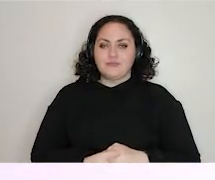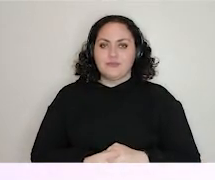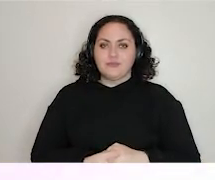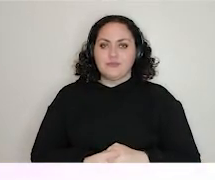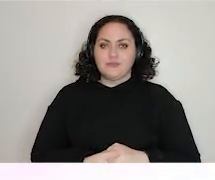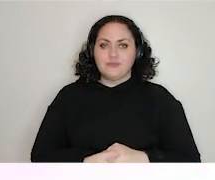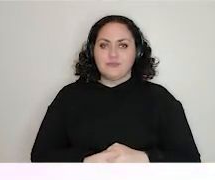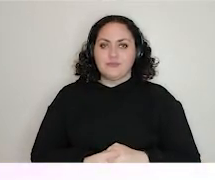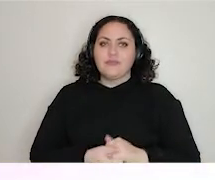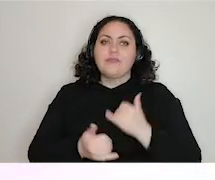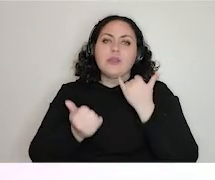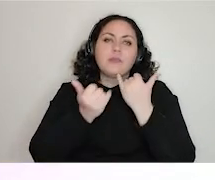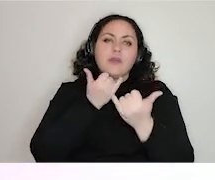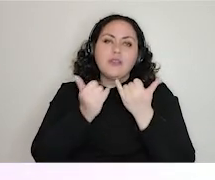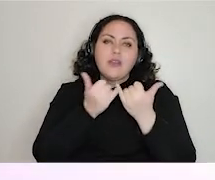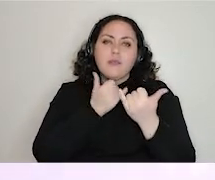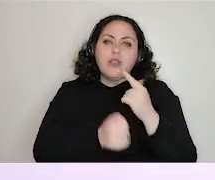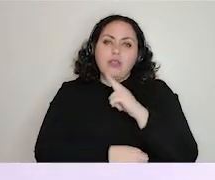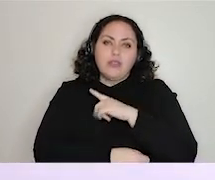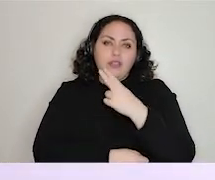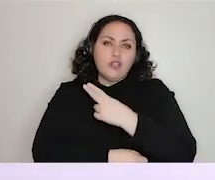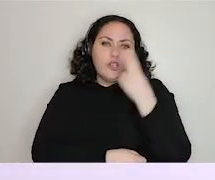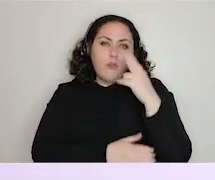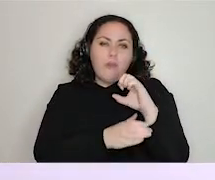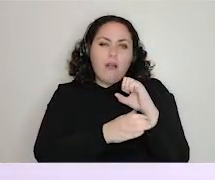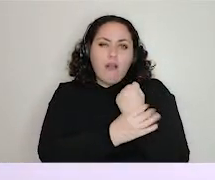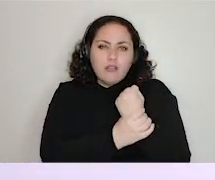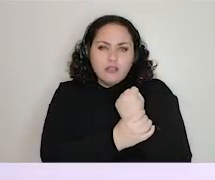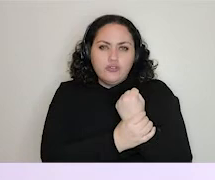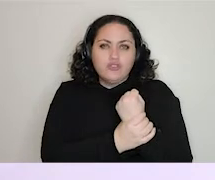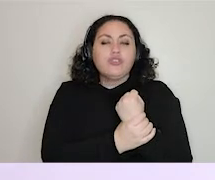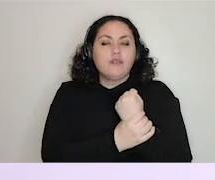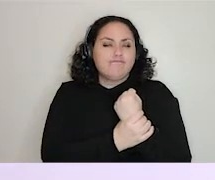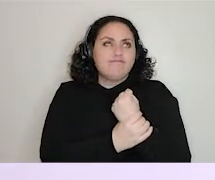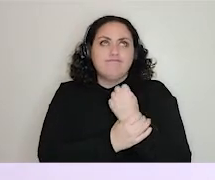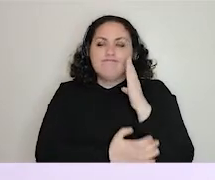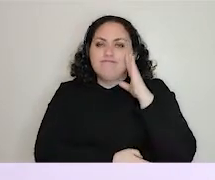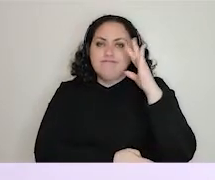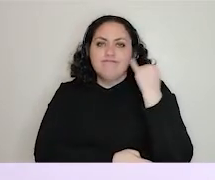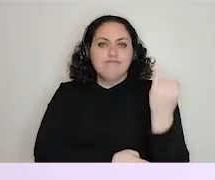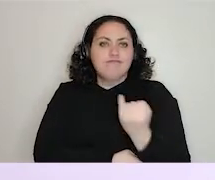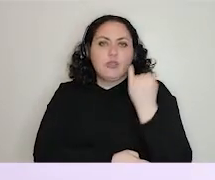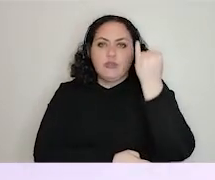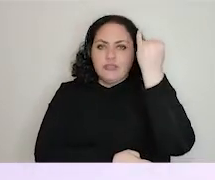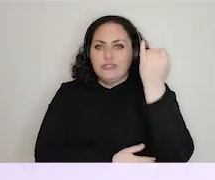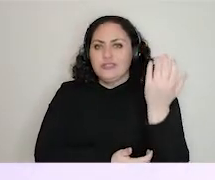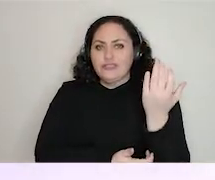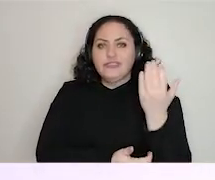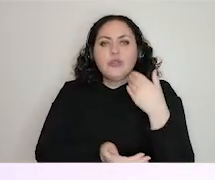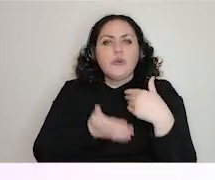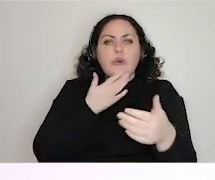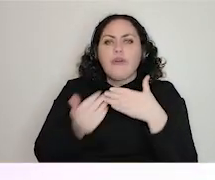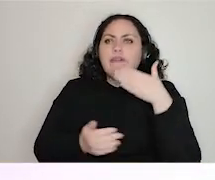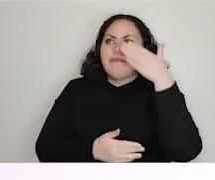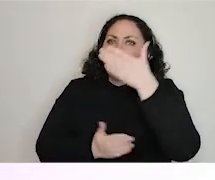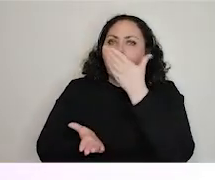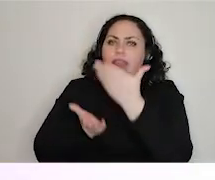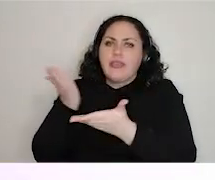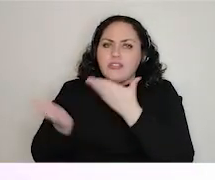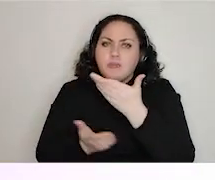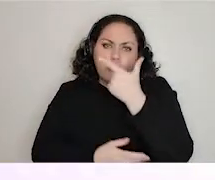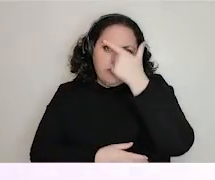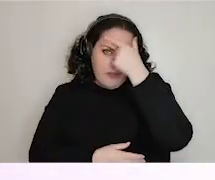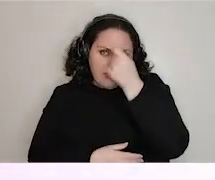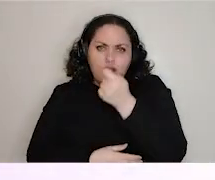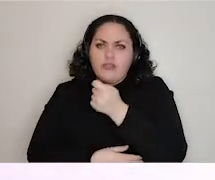exemplo, pensar a garantia do nome, ela é fundamental, né? O nome social, nas